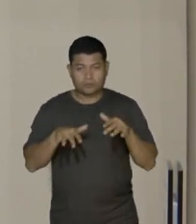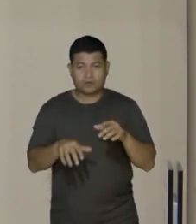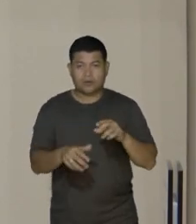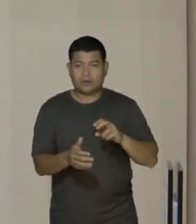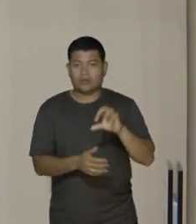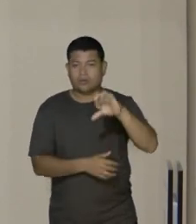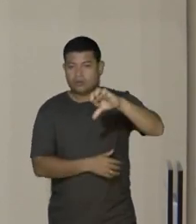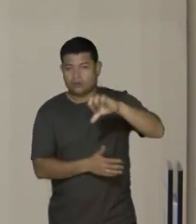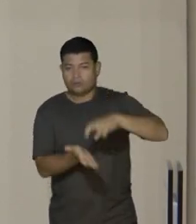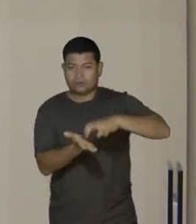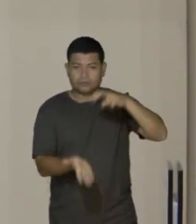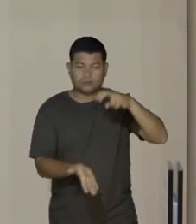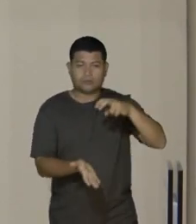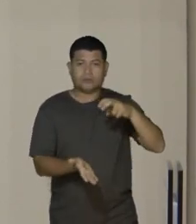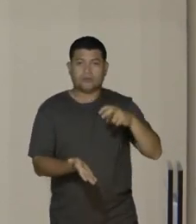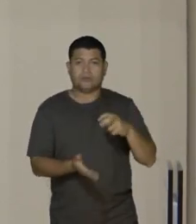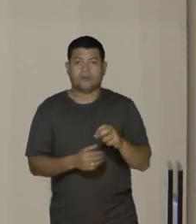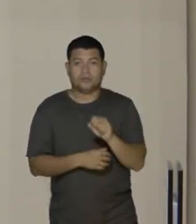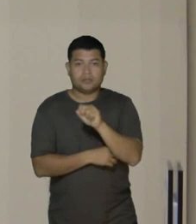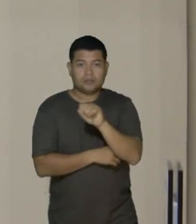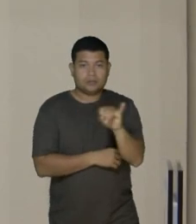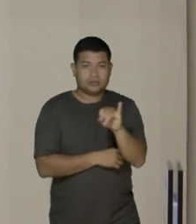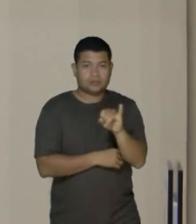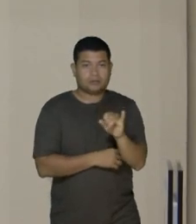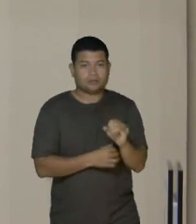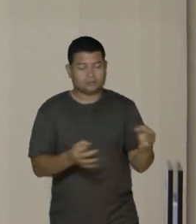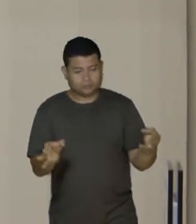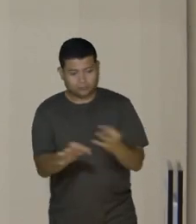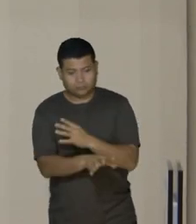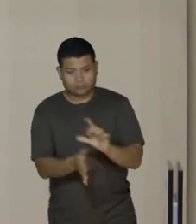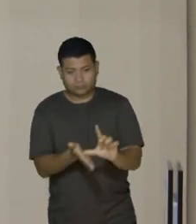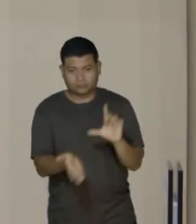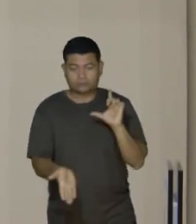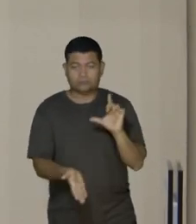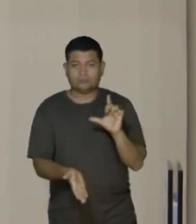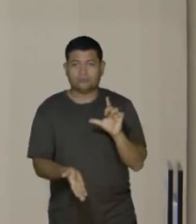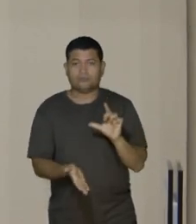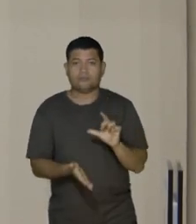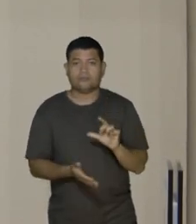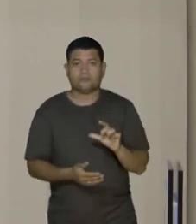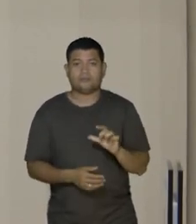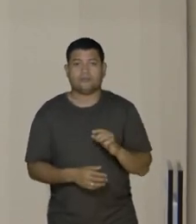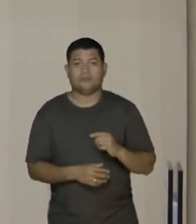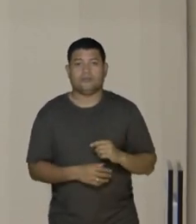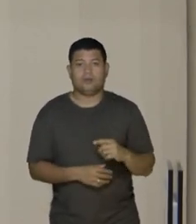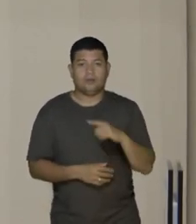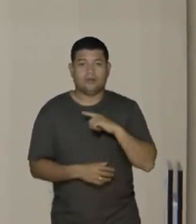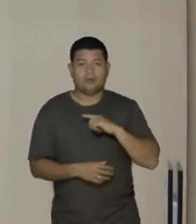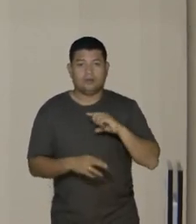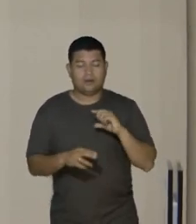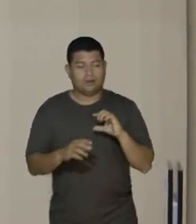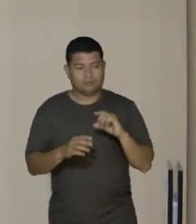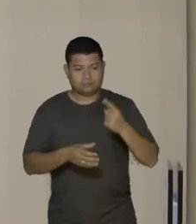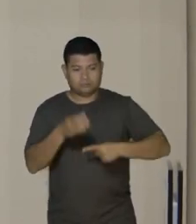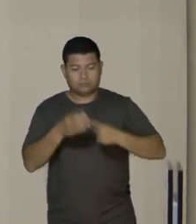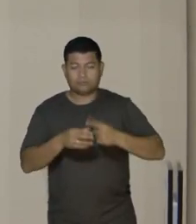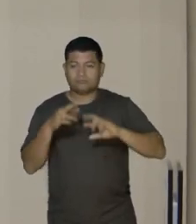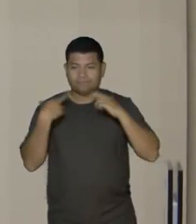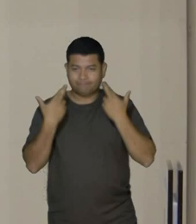9 e daí, se não tiver encerrado, as comissões terão reunião, então, portanto.